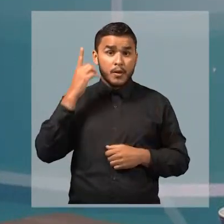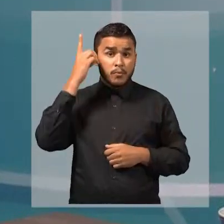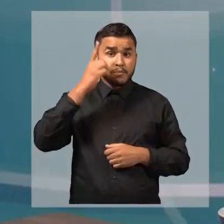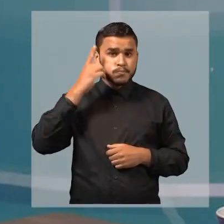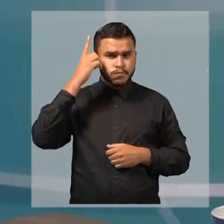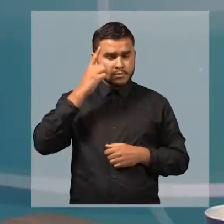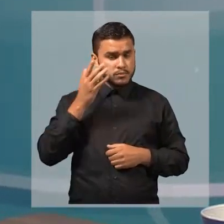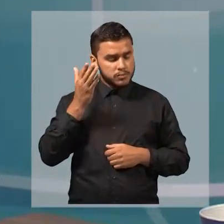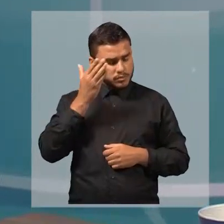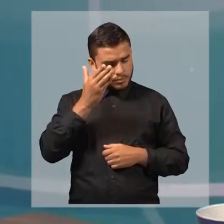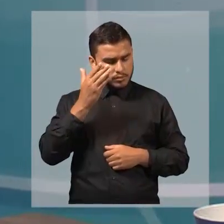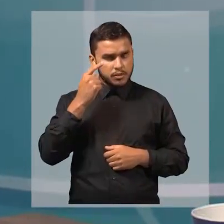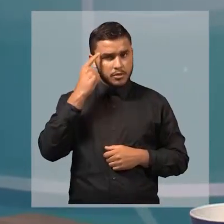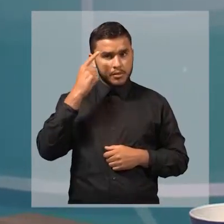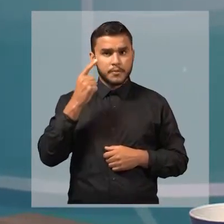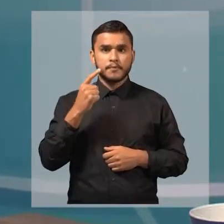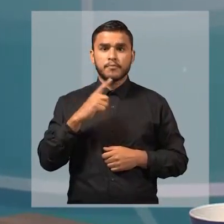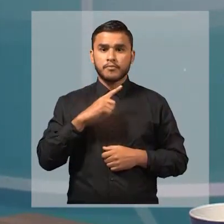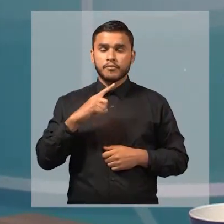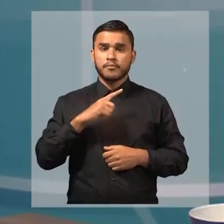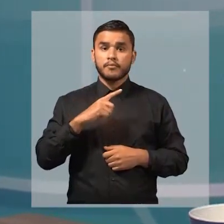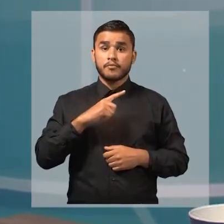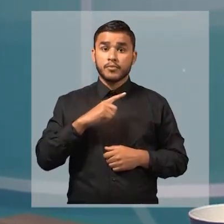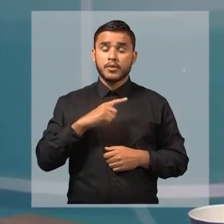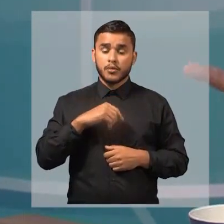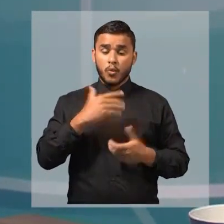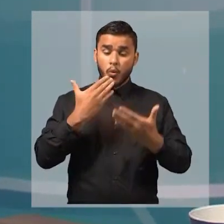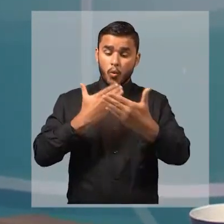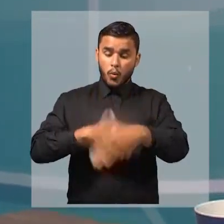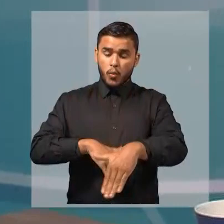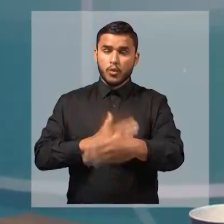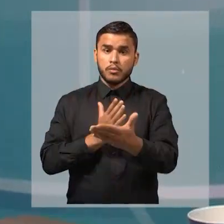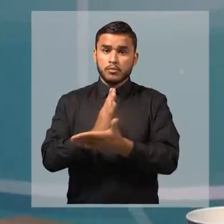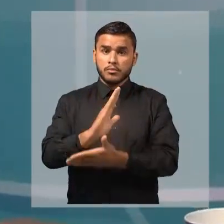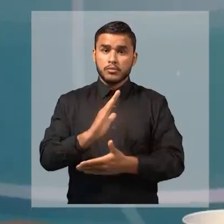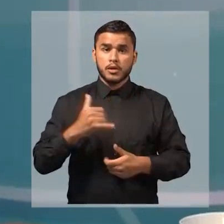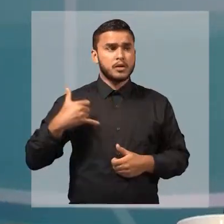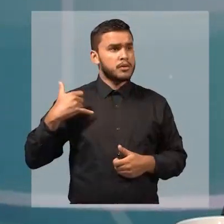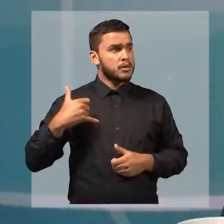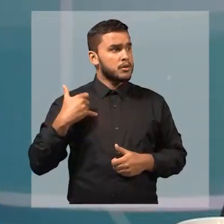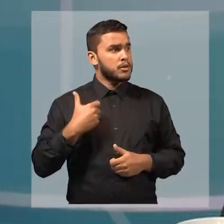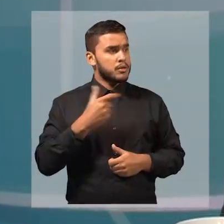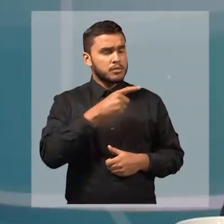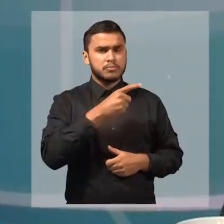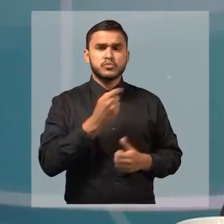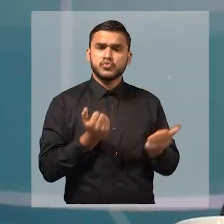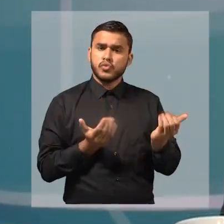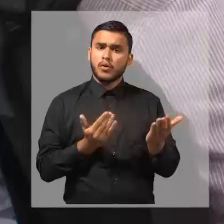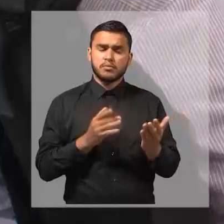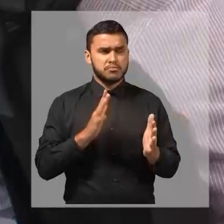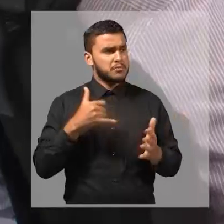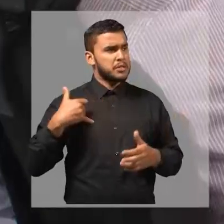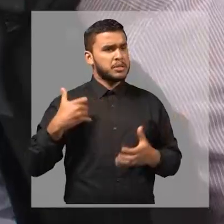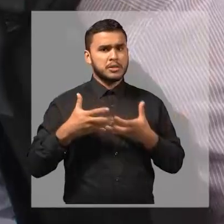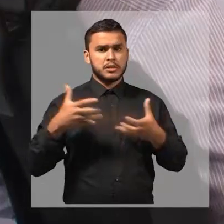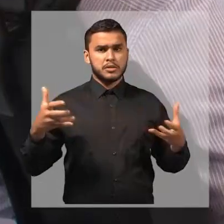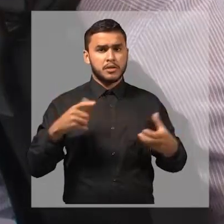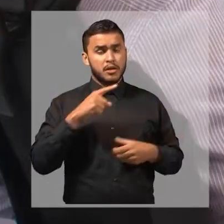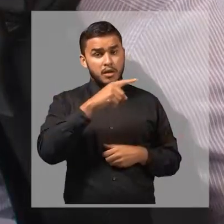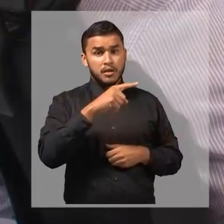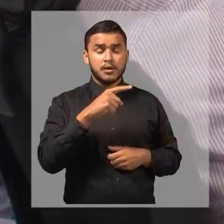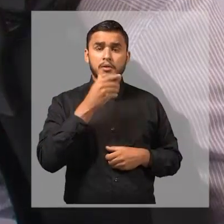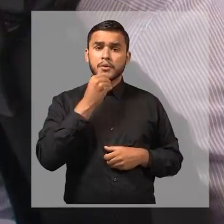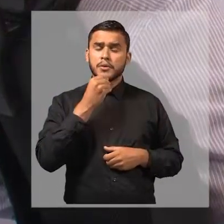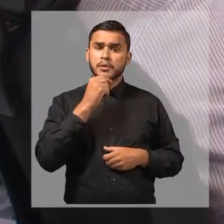concurso e depois foi eleito desembargador, certamente por merecimento. Pela idade dele, não é um homem velho, não é? É um homem jovem.